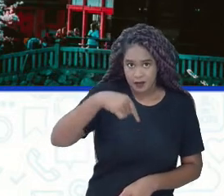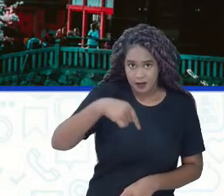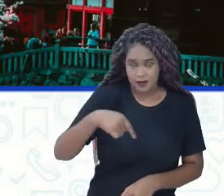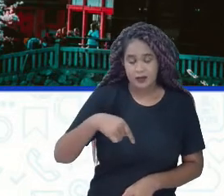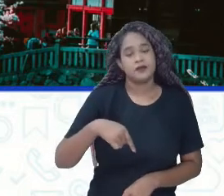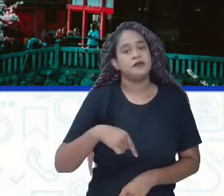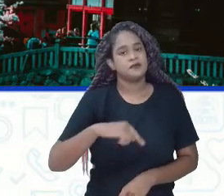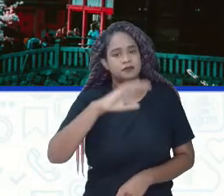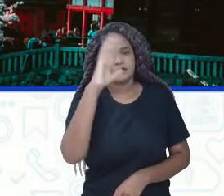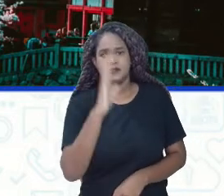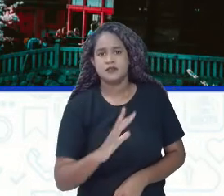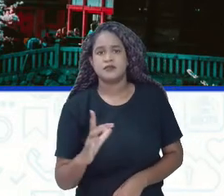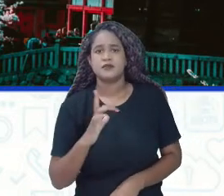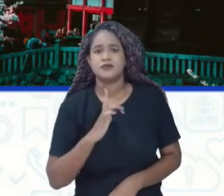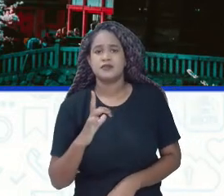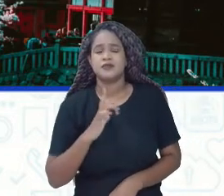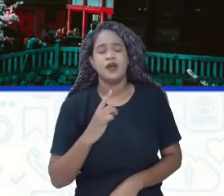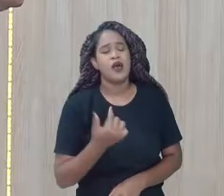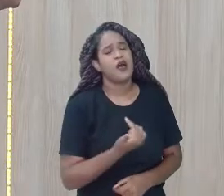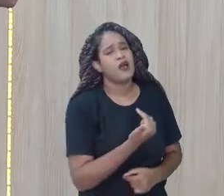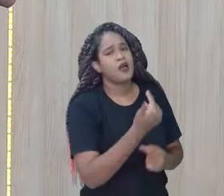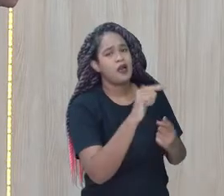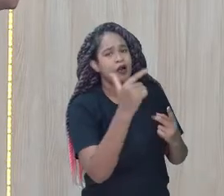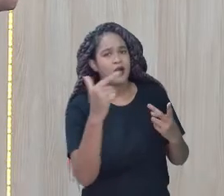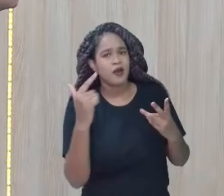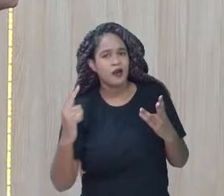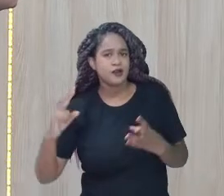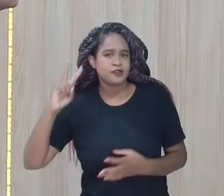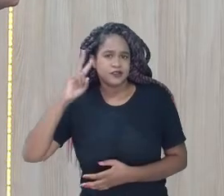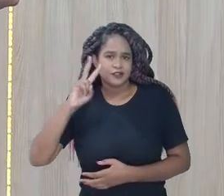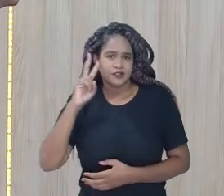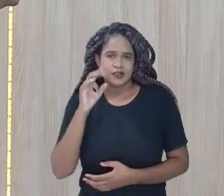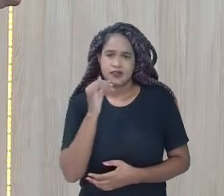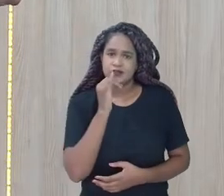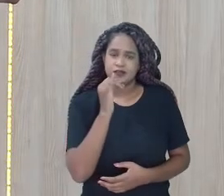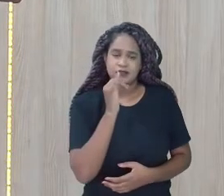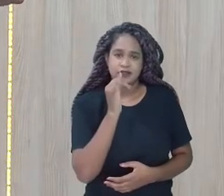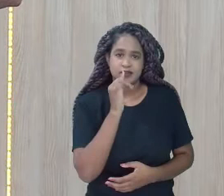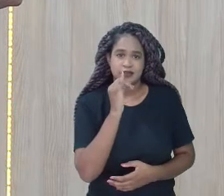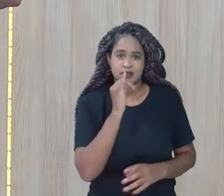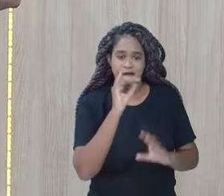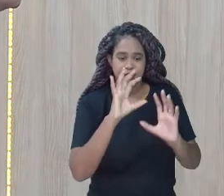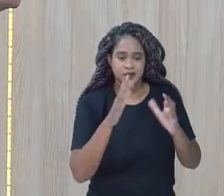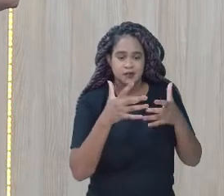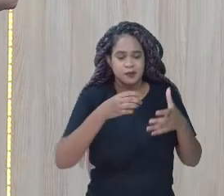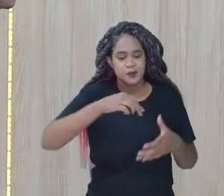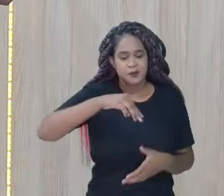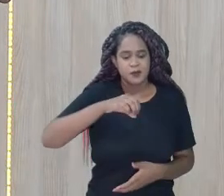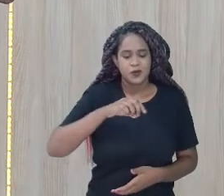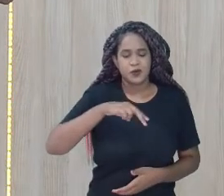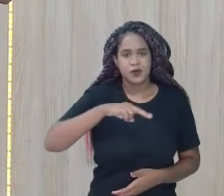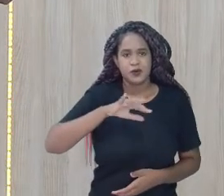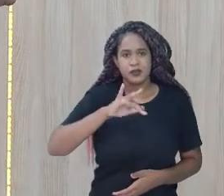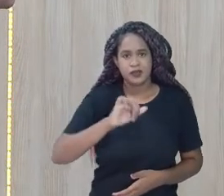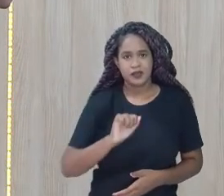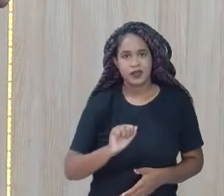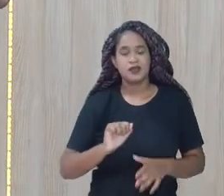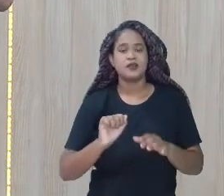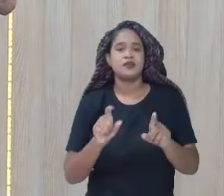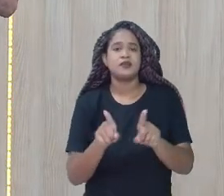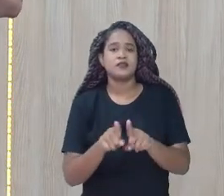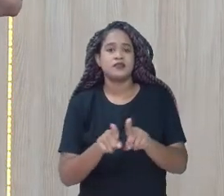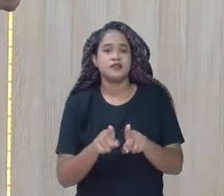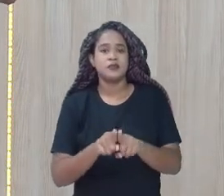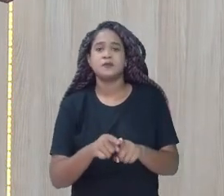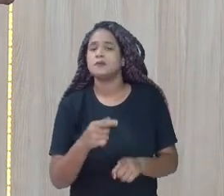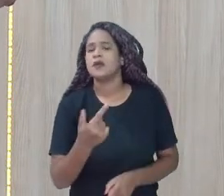em quadrinhos, como Turma da Mônica e tantas outras que temos, mais aquela, não é? Com aquele